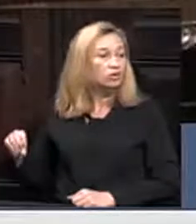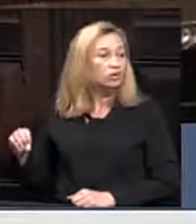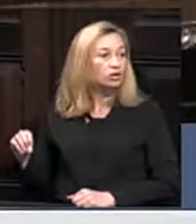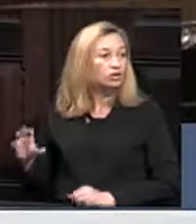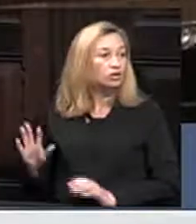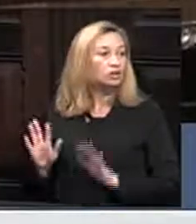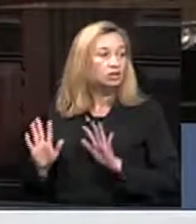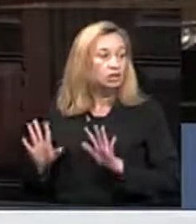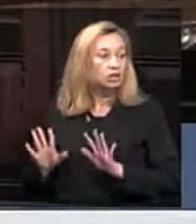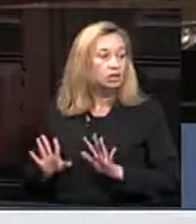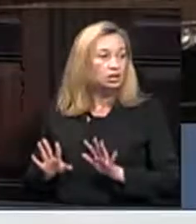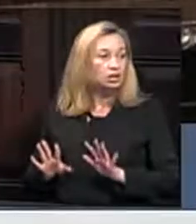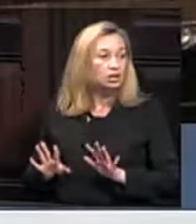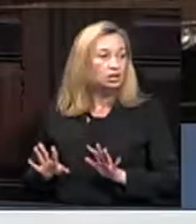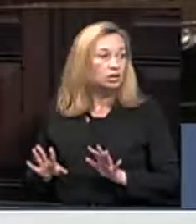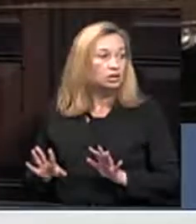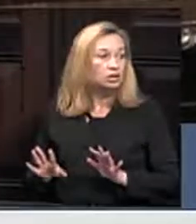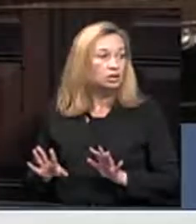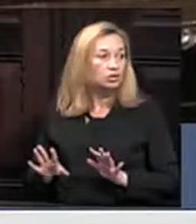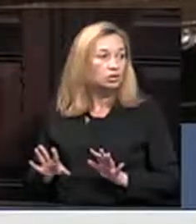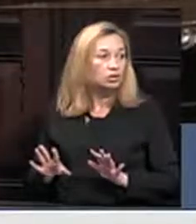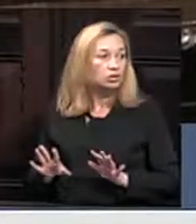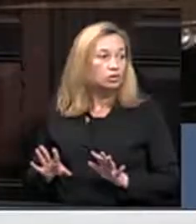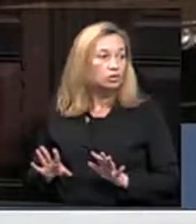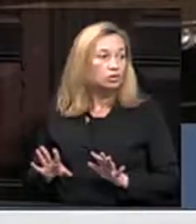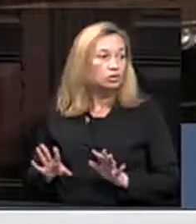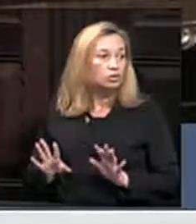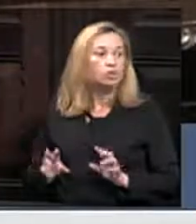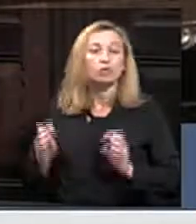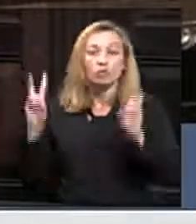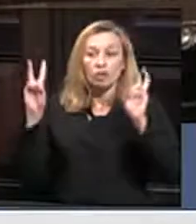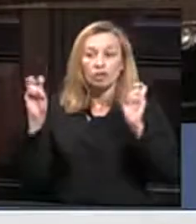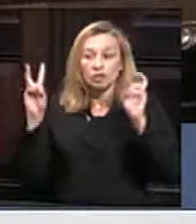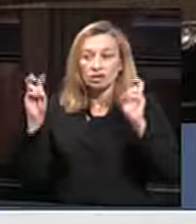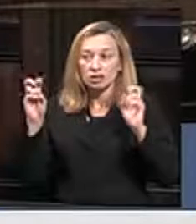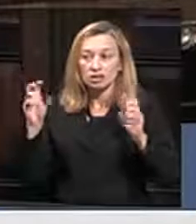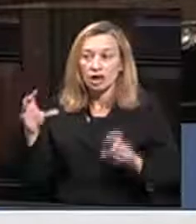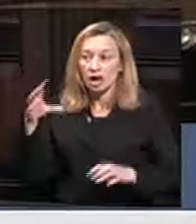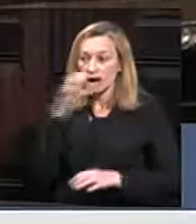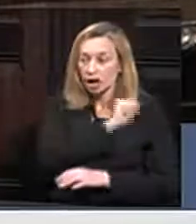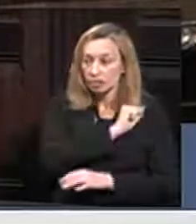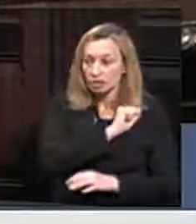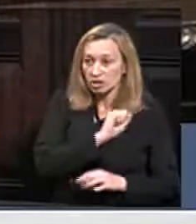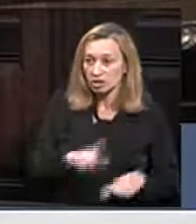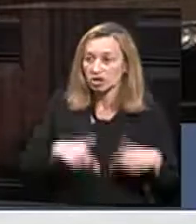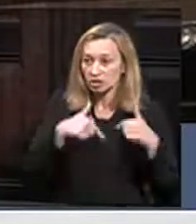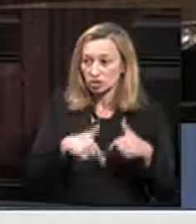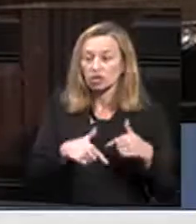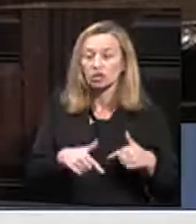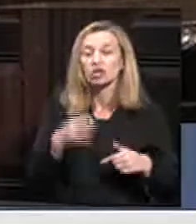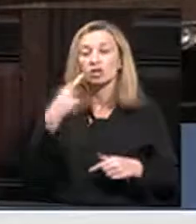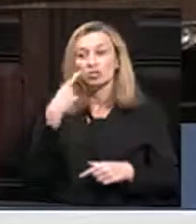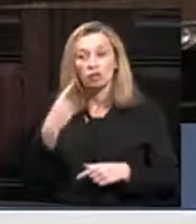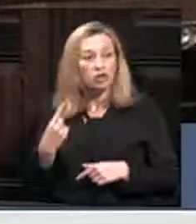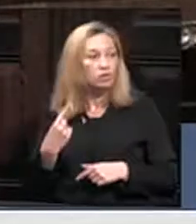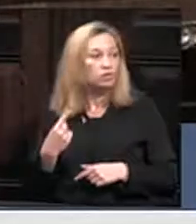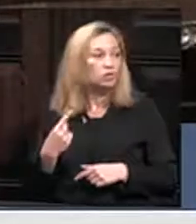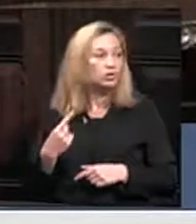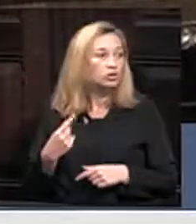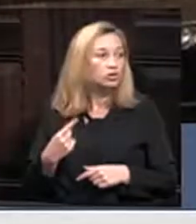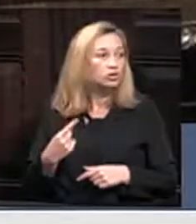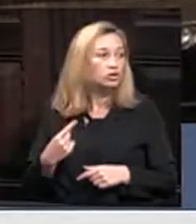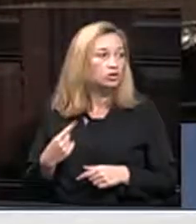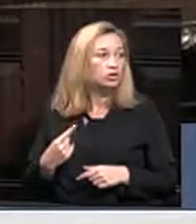de caráter pontual, portanto emergencial, nós tínhamos ali a alienação